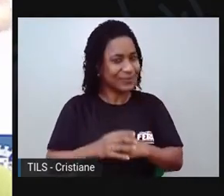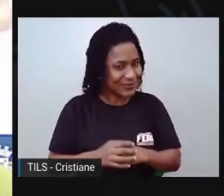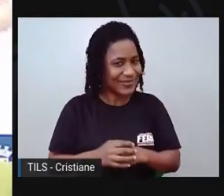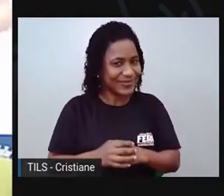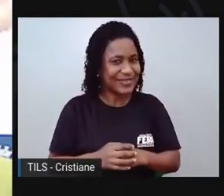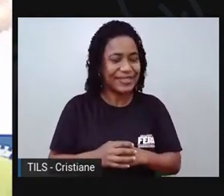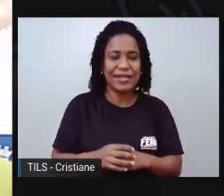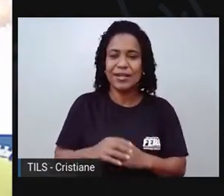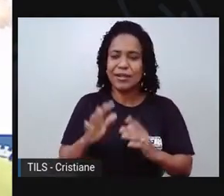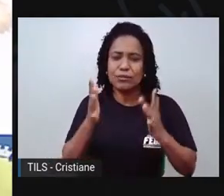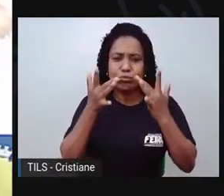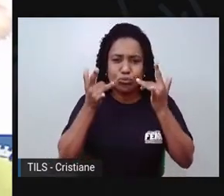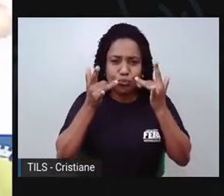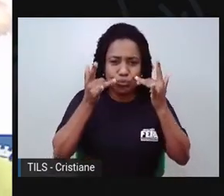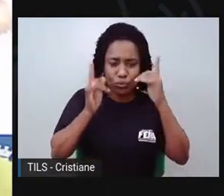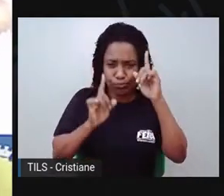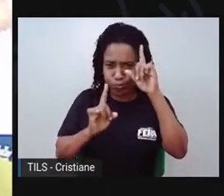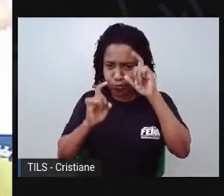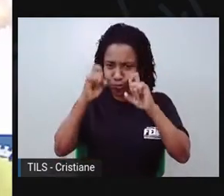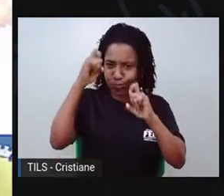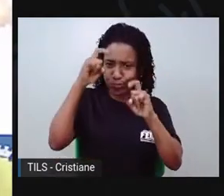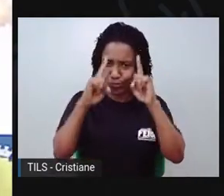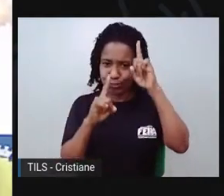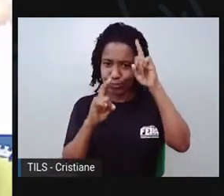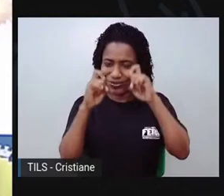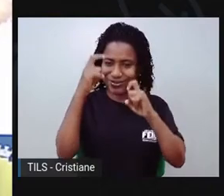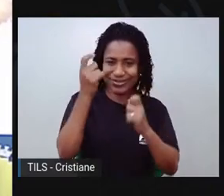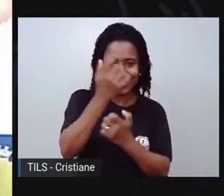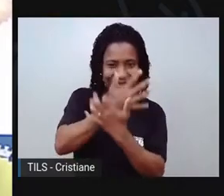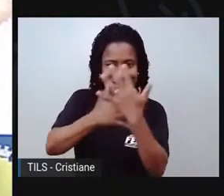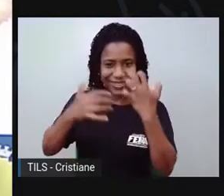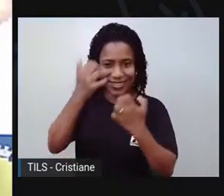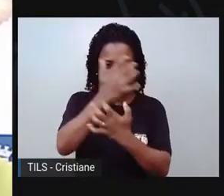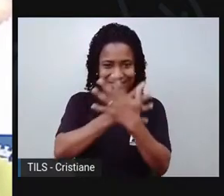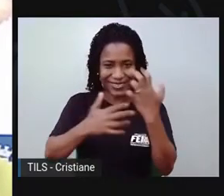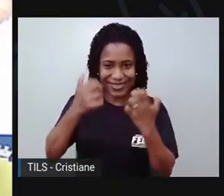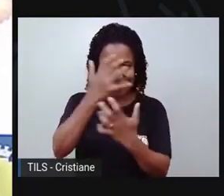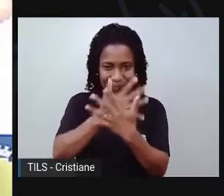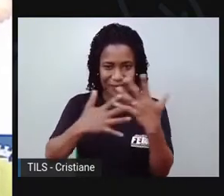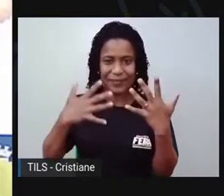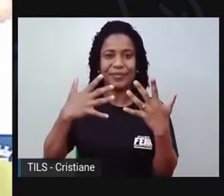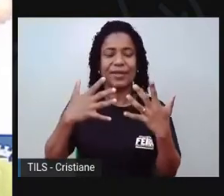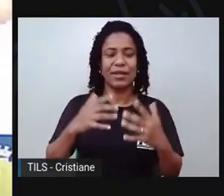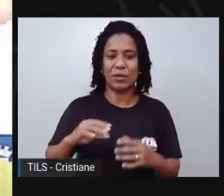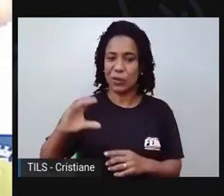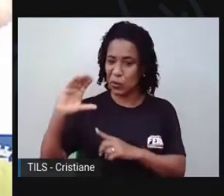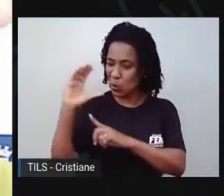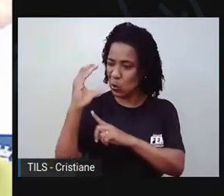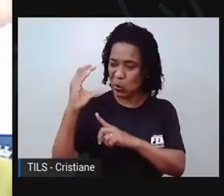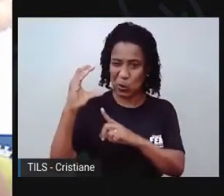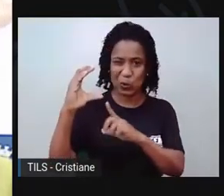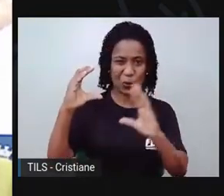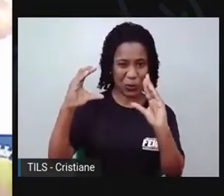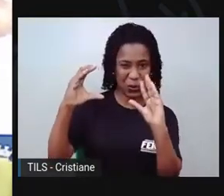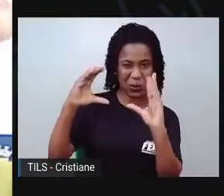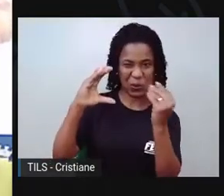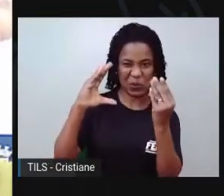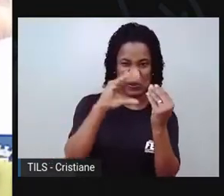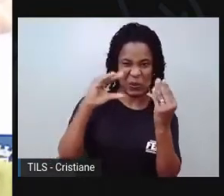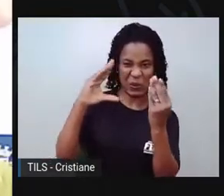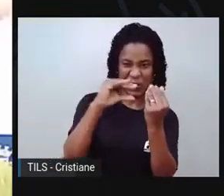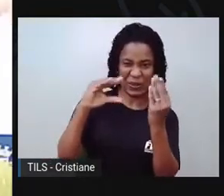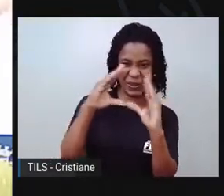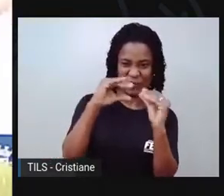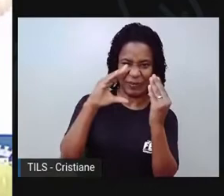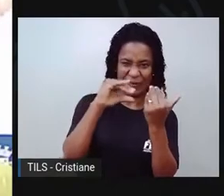o que a música está falando pra gente. Então, por exemplo, quando o cravo briga com a rosa,